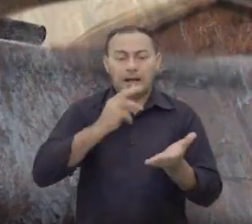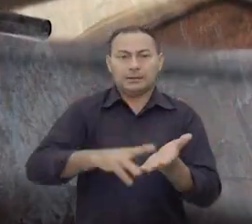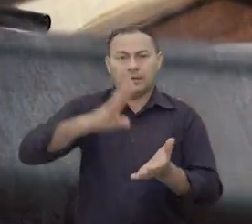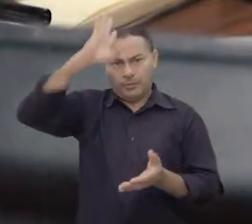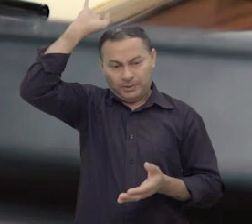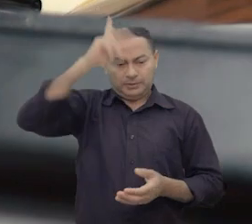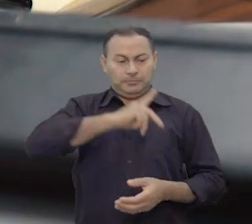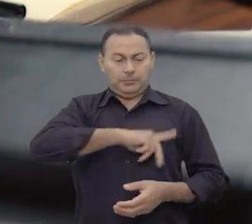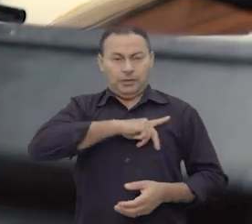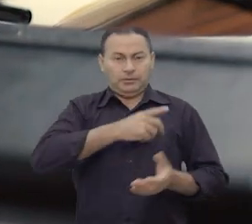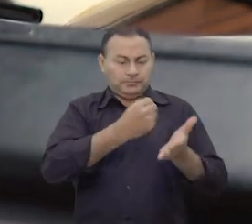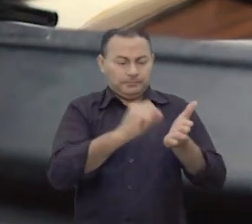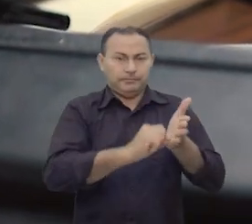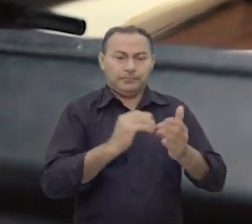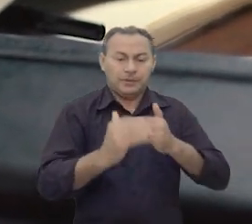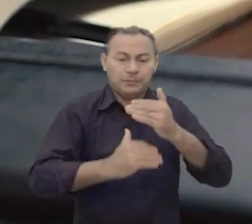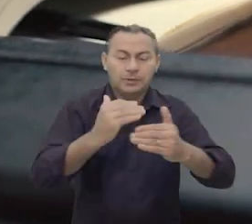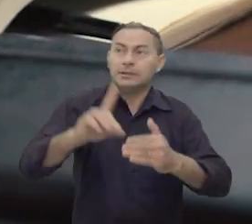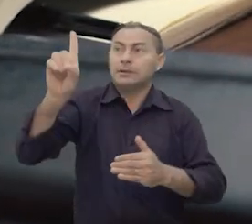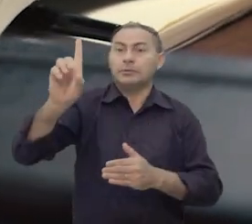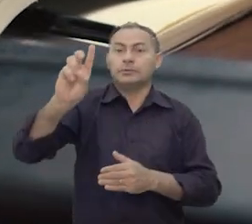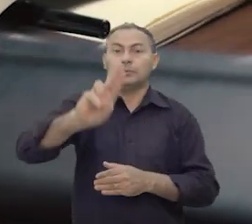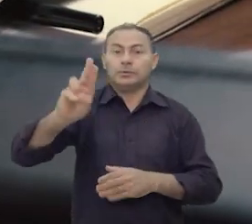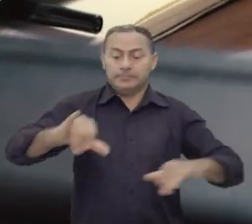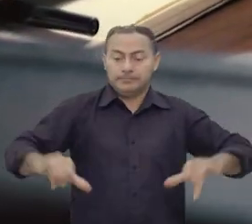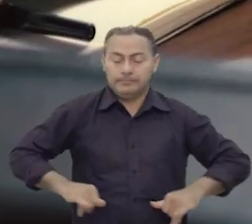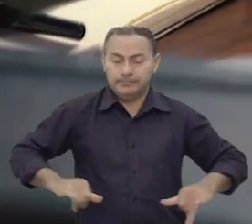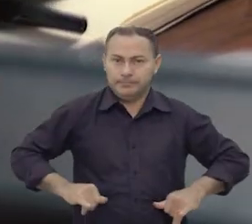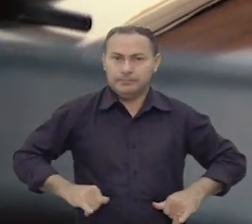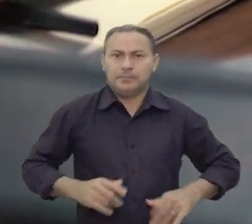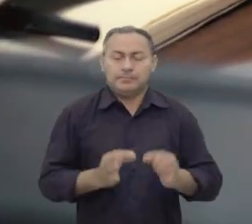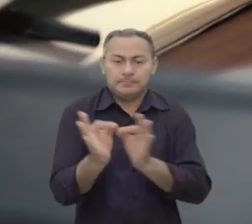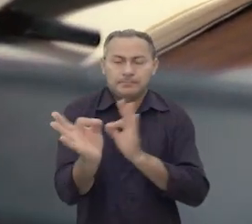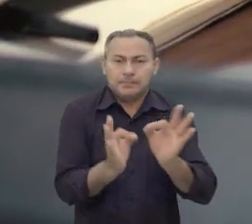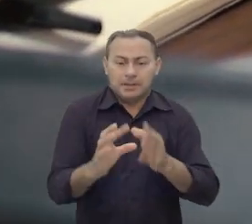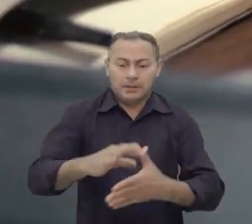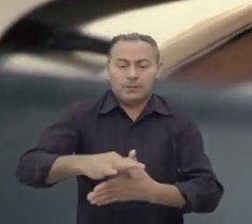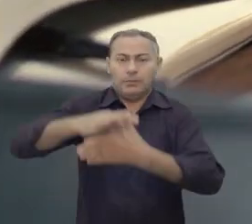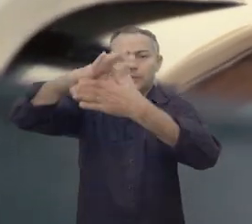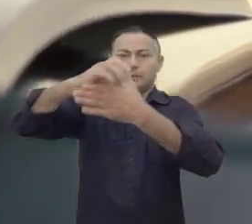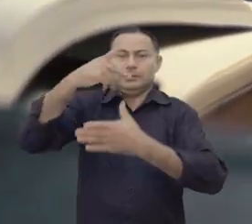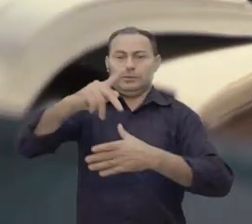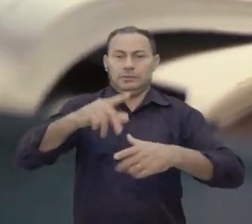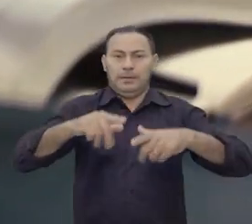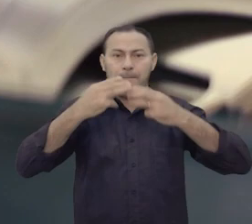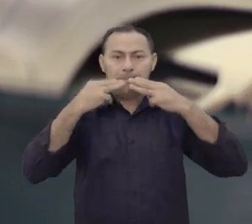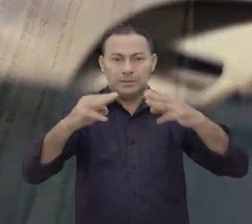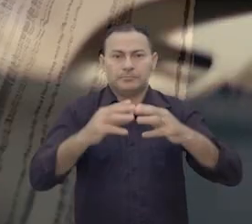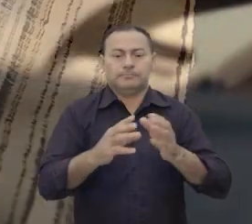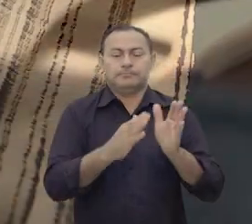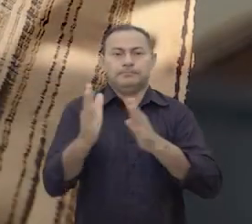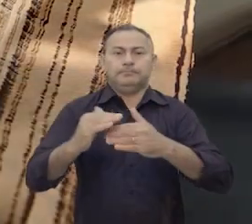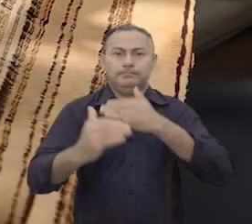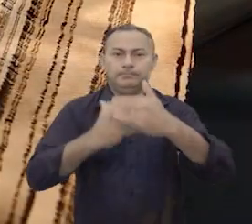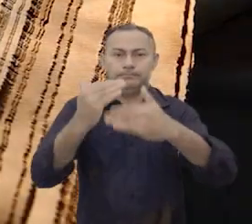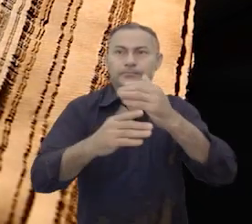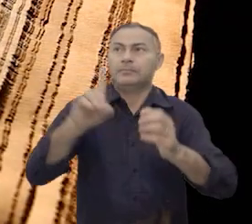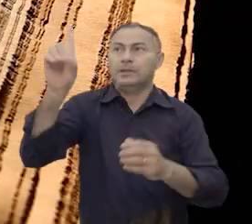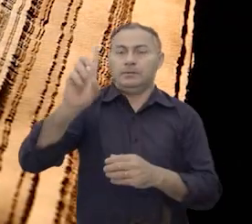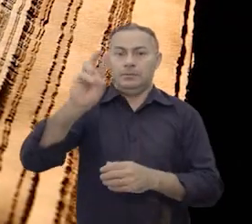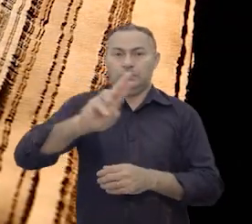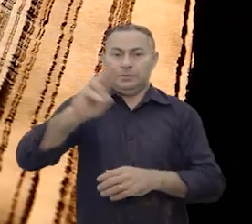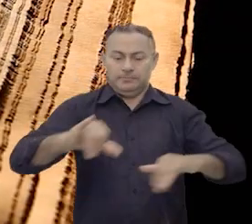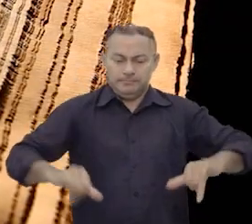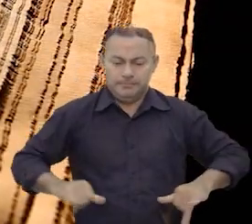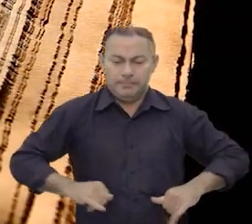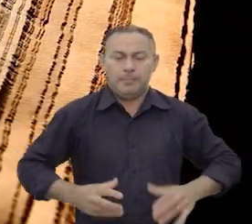capítulo 5, o apóstolo Paulo descreve um processo no qual Deus usa o sofrimento para preparar o líder para a sua obra. Como parte do processo,